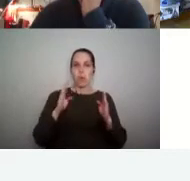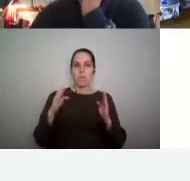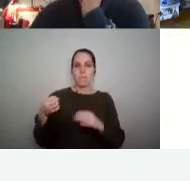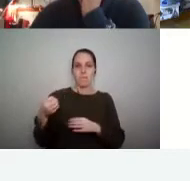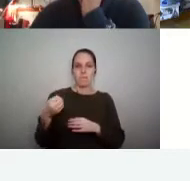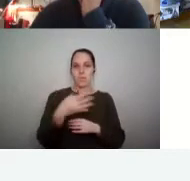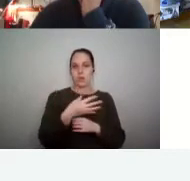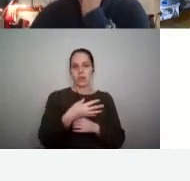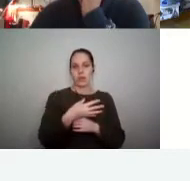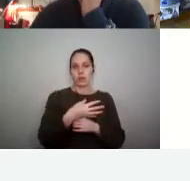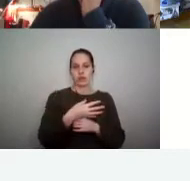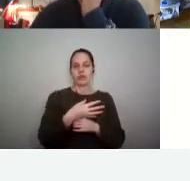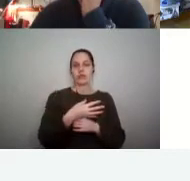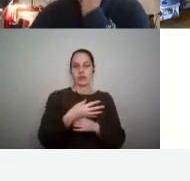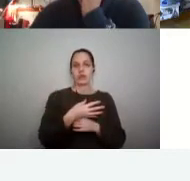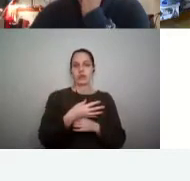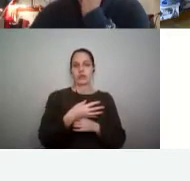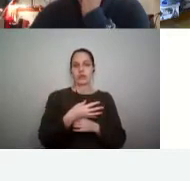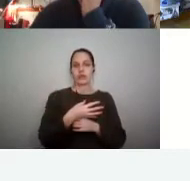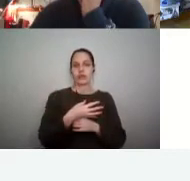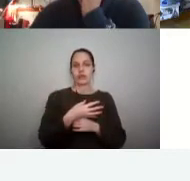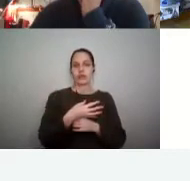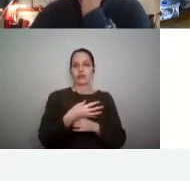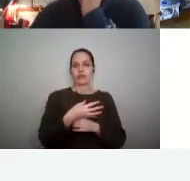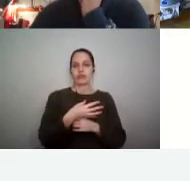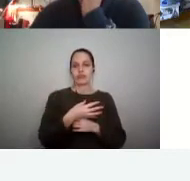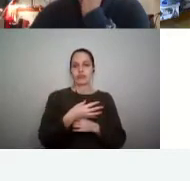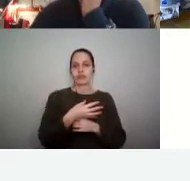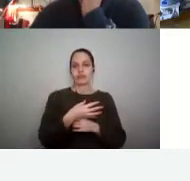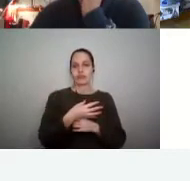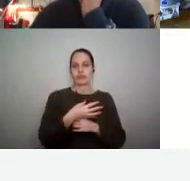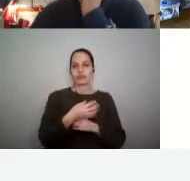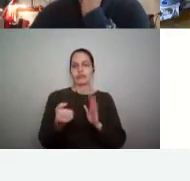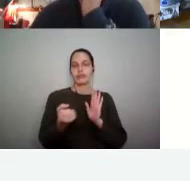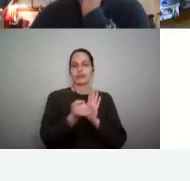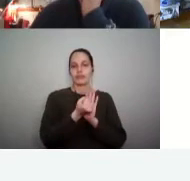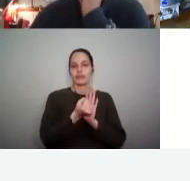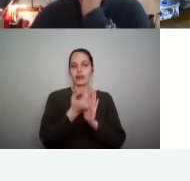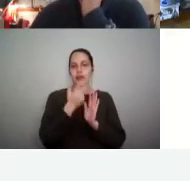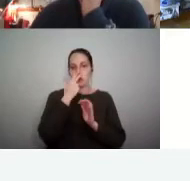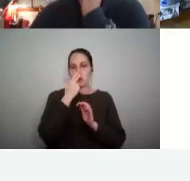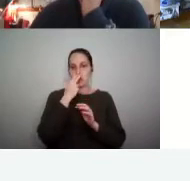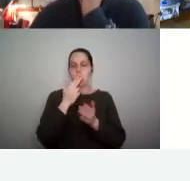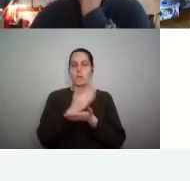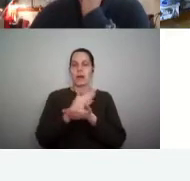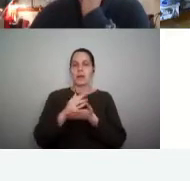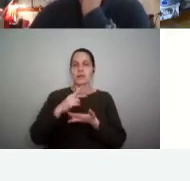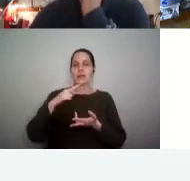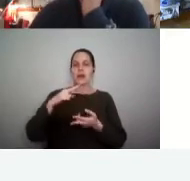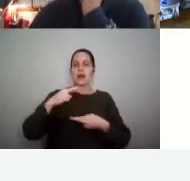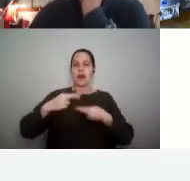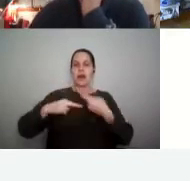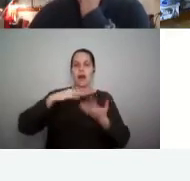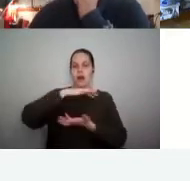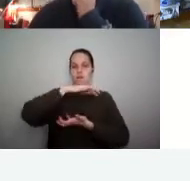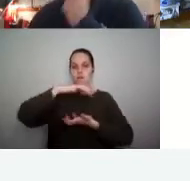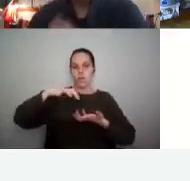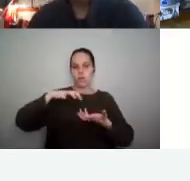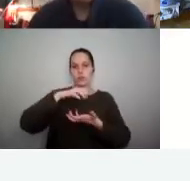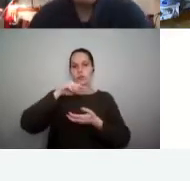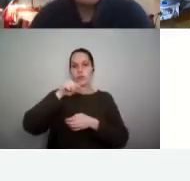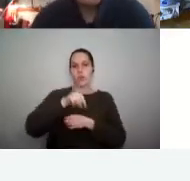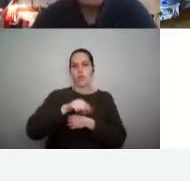Modernidade que se institui, né, a partir, como um marco histórico, a partir da Revolução Francesa, né, aonde se